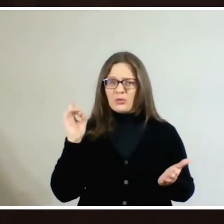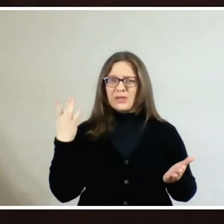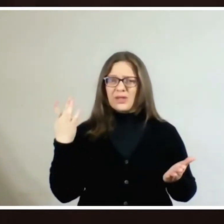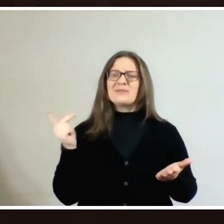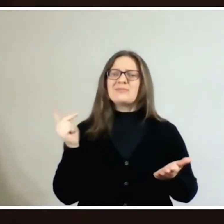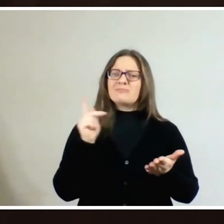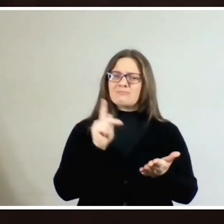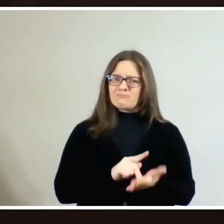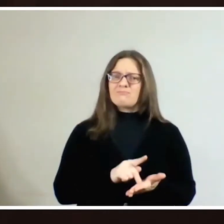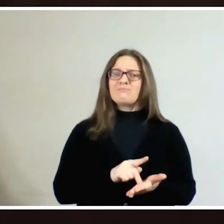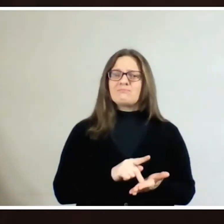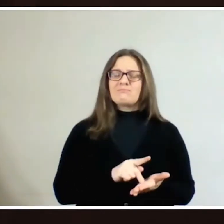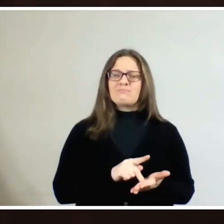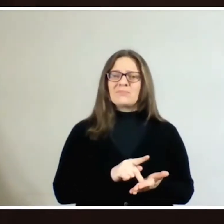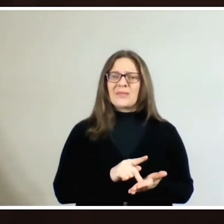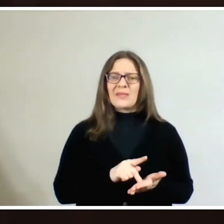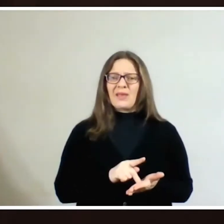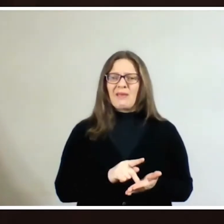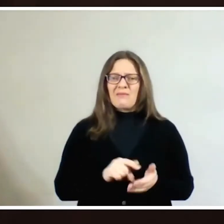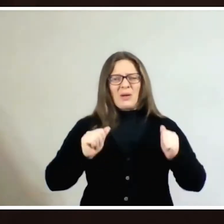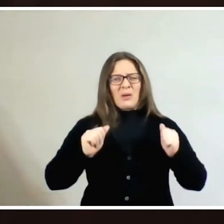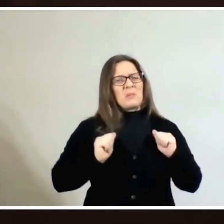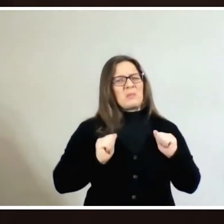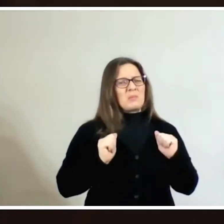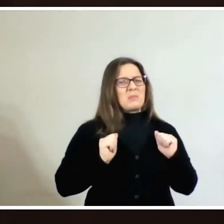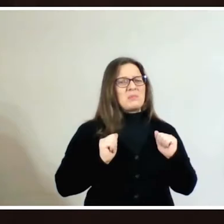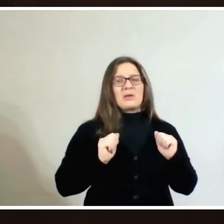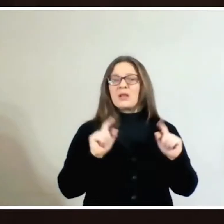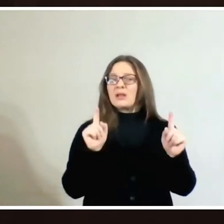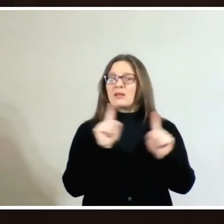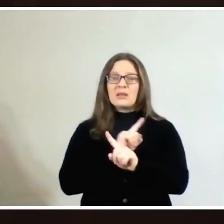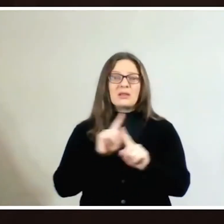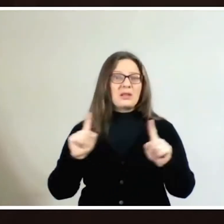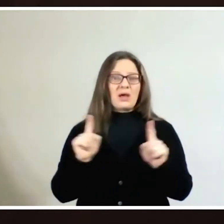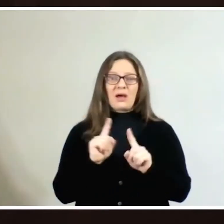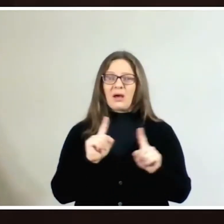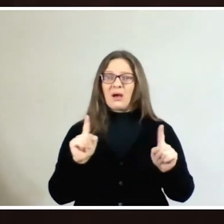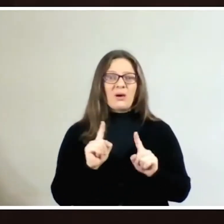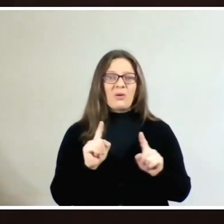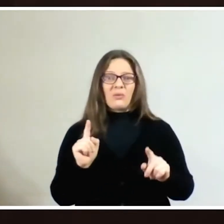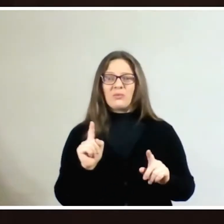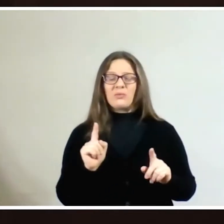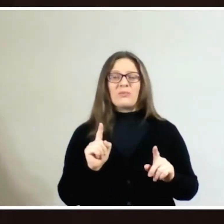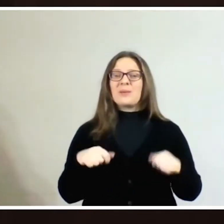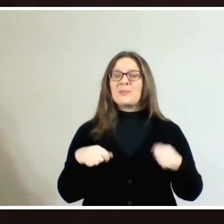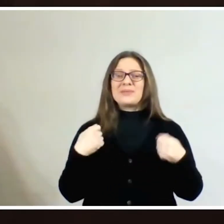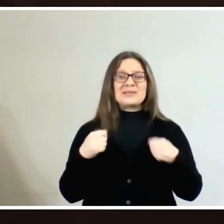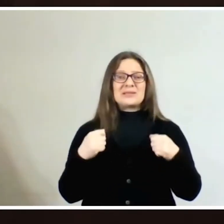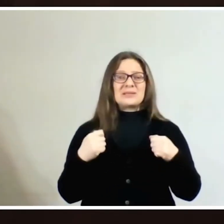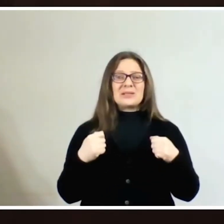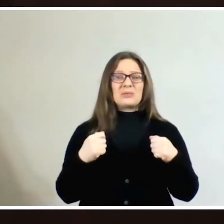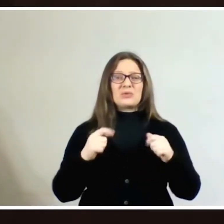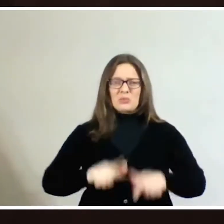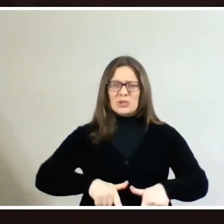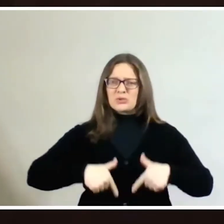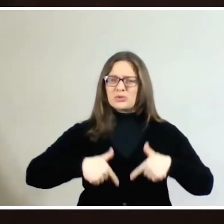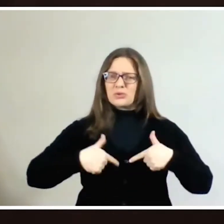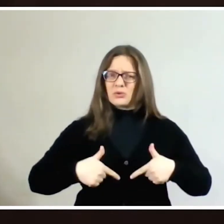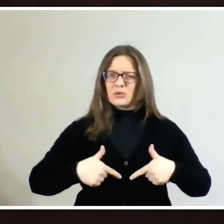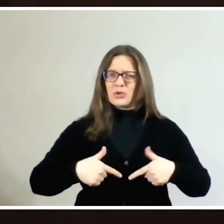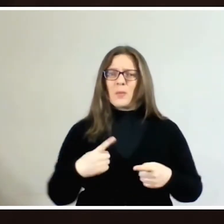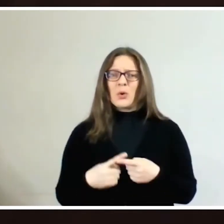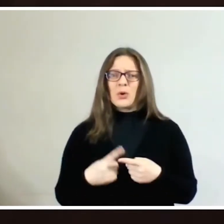de nós ficarmos dormindo, não há mais tempo para a gente empurrar com a barriga a vida cristã. Nós somos da geração